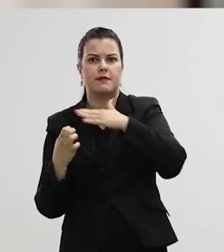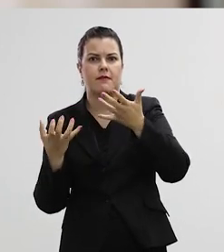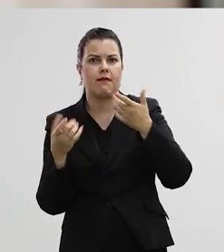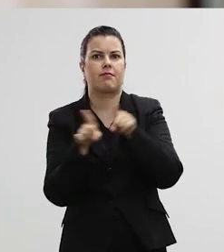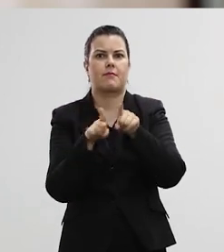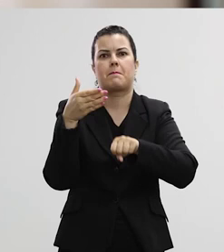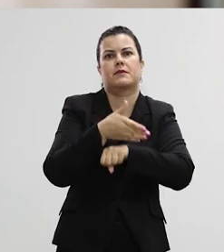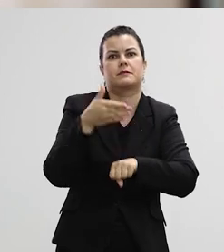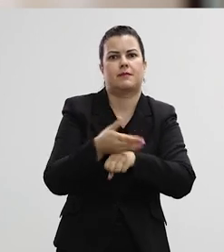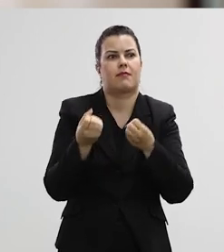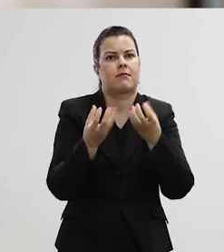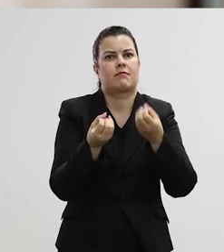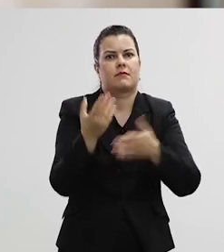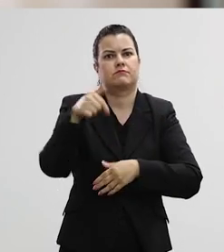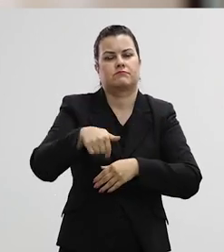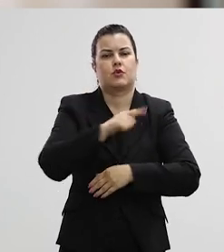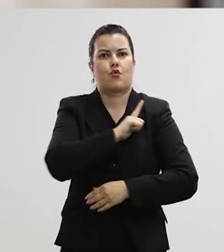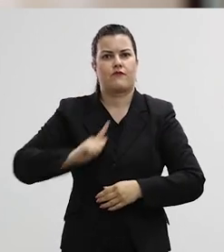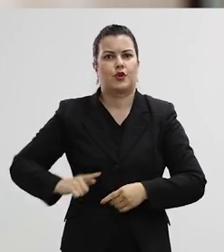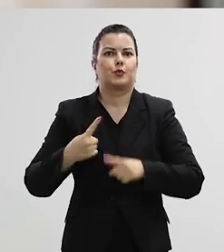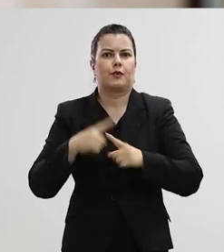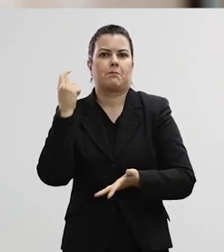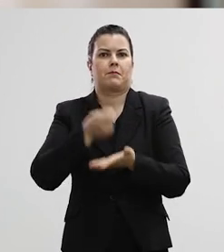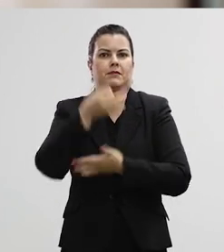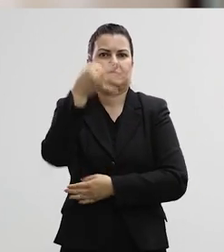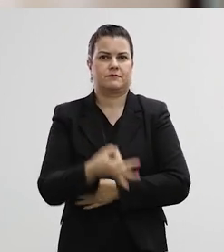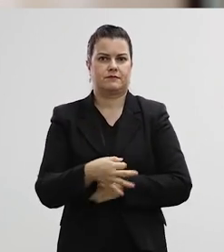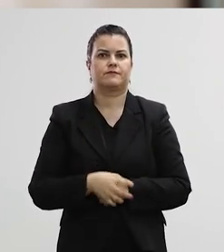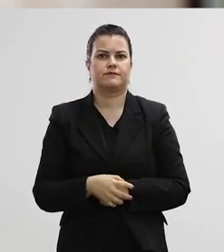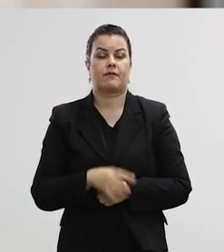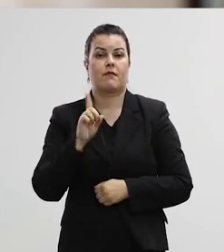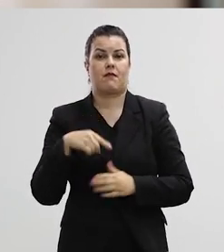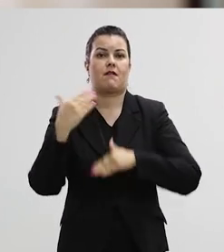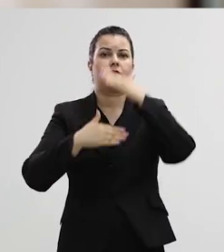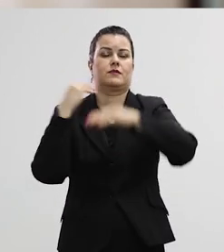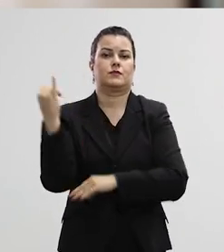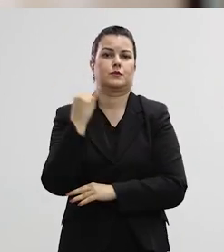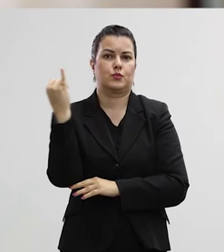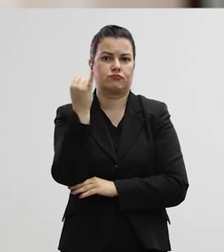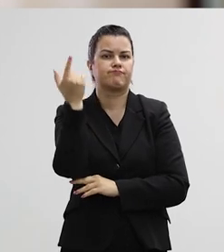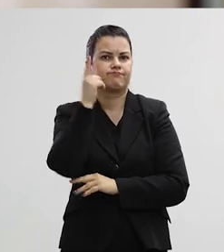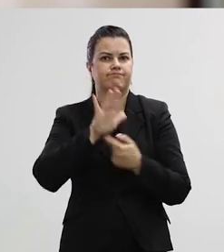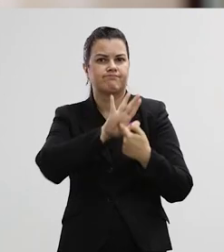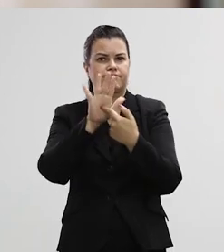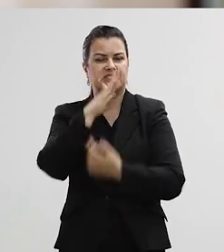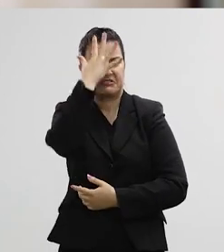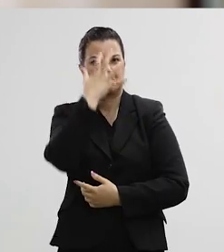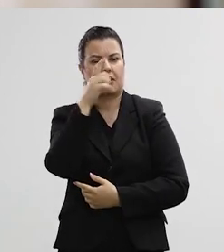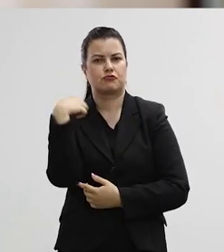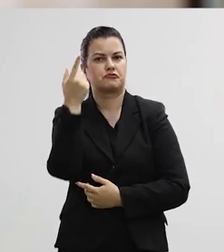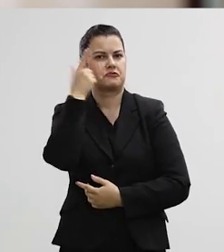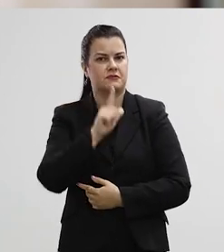inclusive entre as empresas para serem fornecedoras de um governo que assegura o pagamento a sua avanços muito importantes